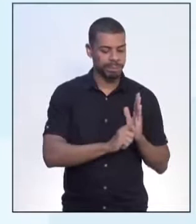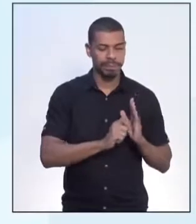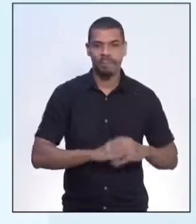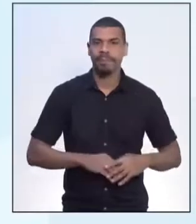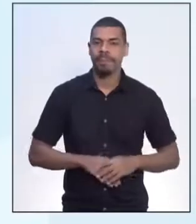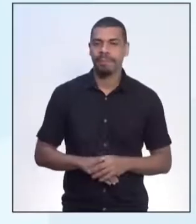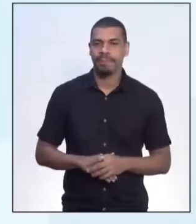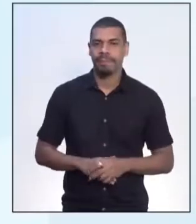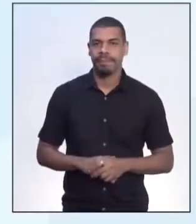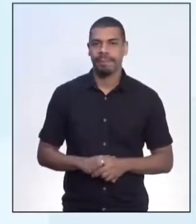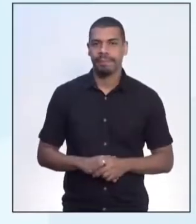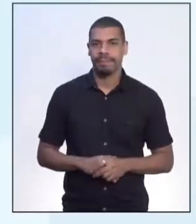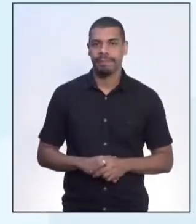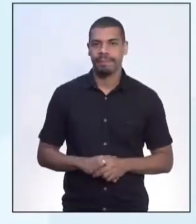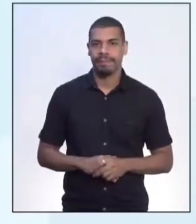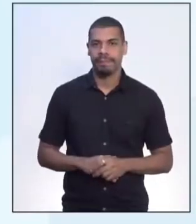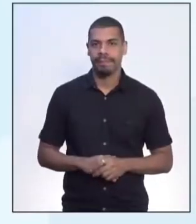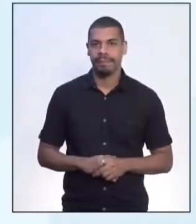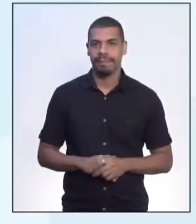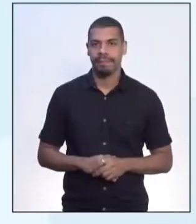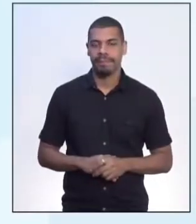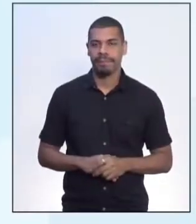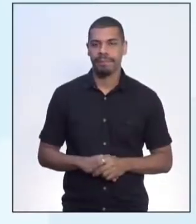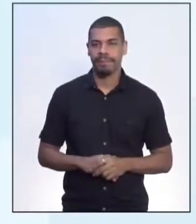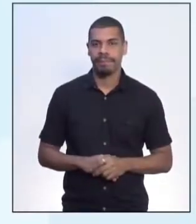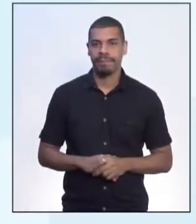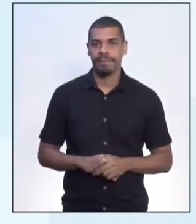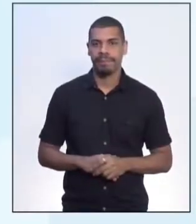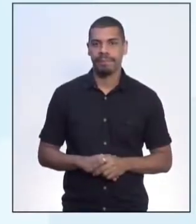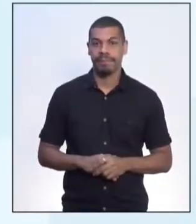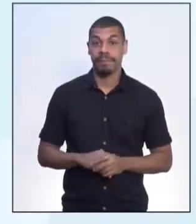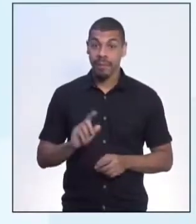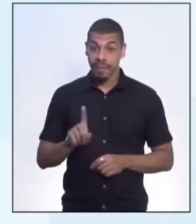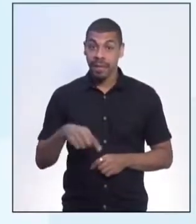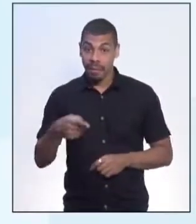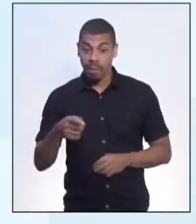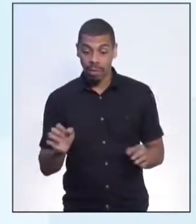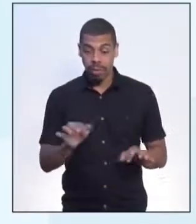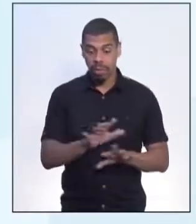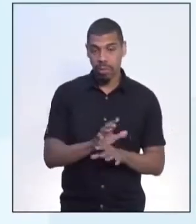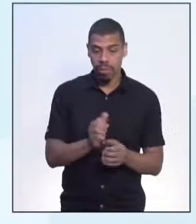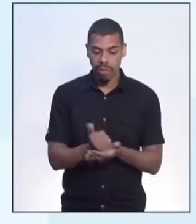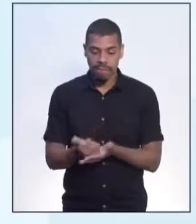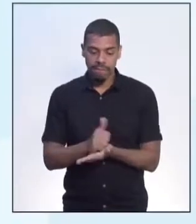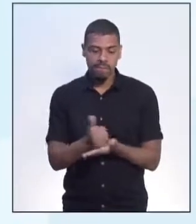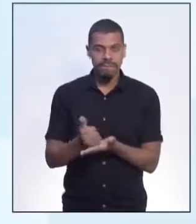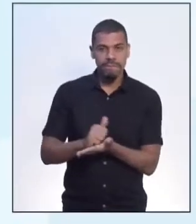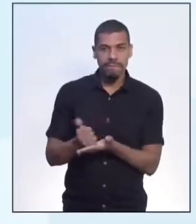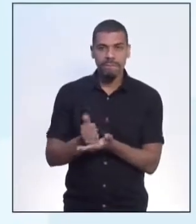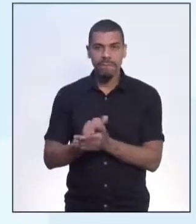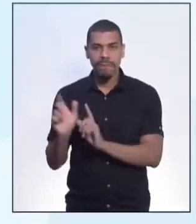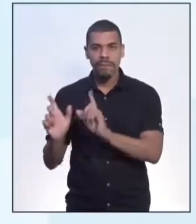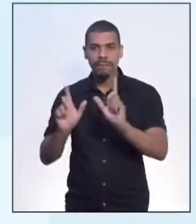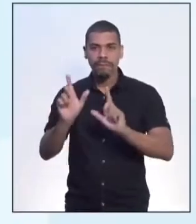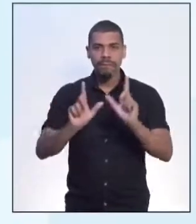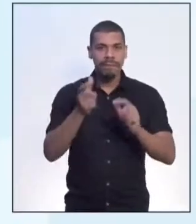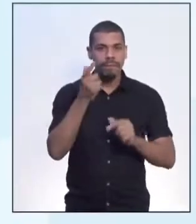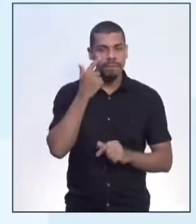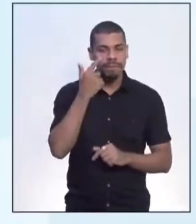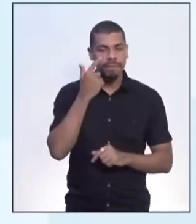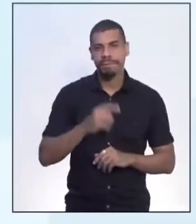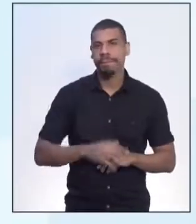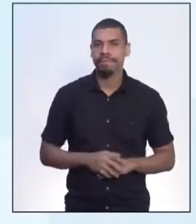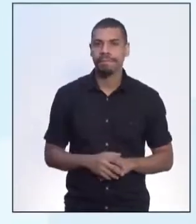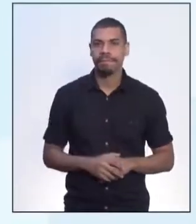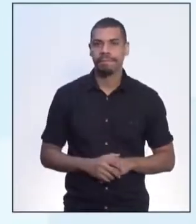sequência. After that, I play video game and watch TV. Depois disso, eu jogo videogame e assisto TV. Finally, I